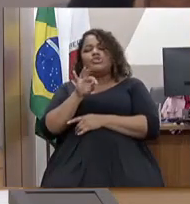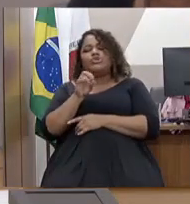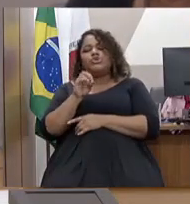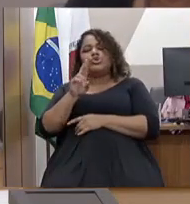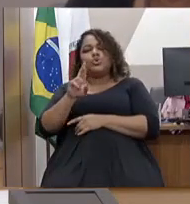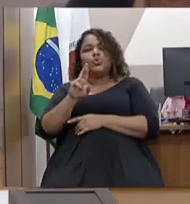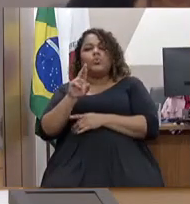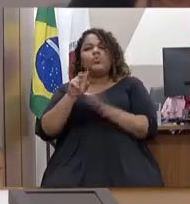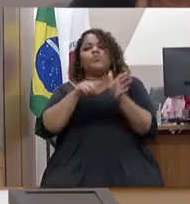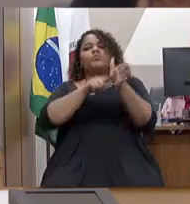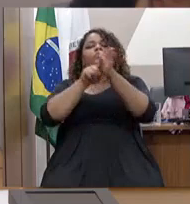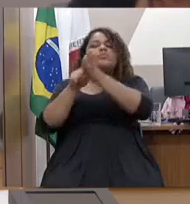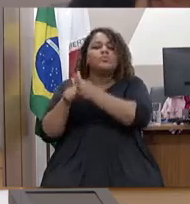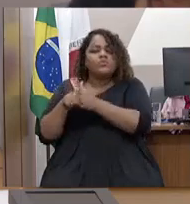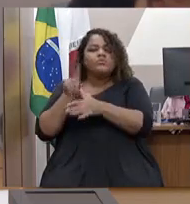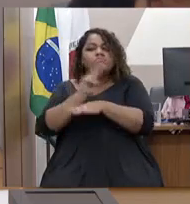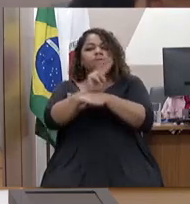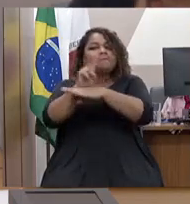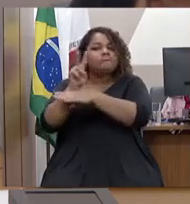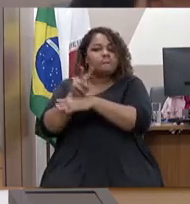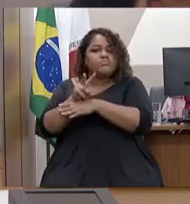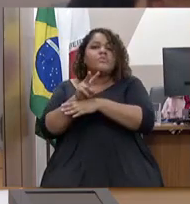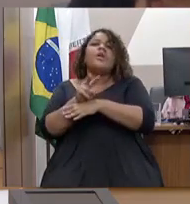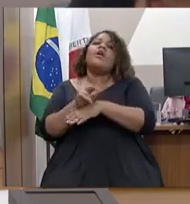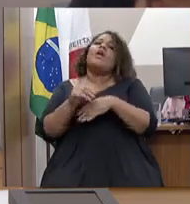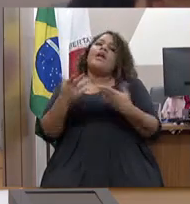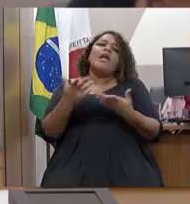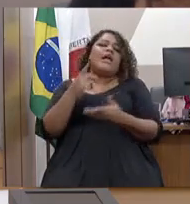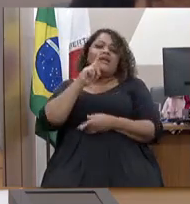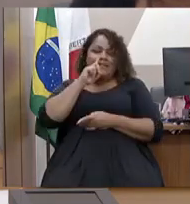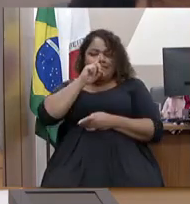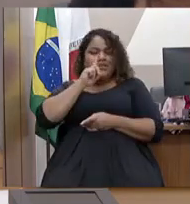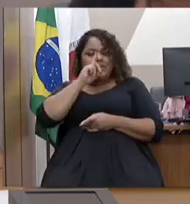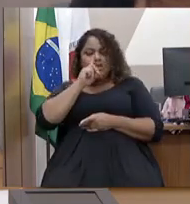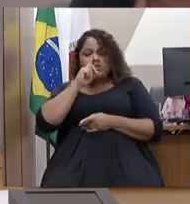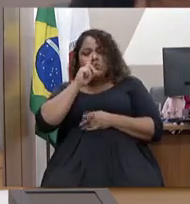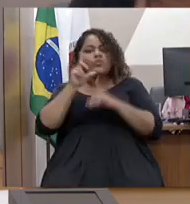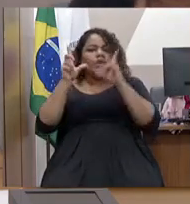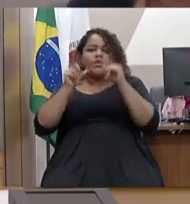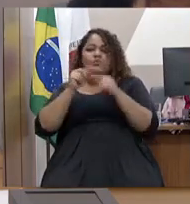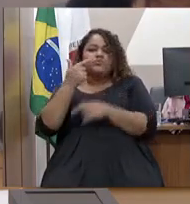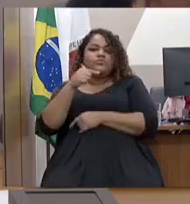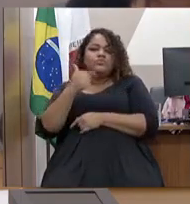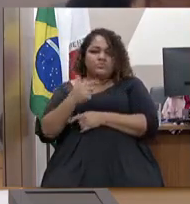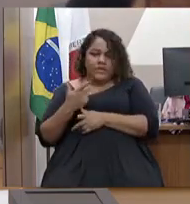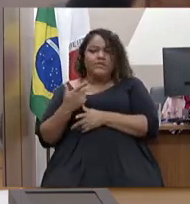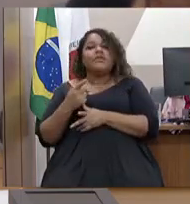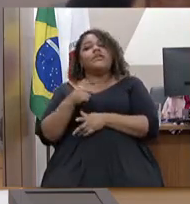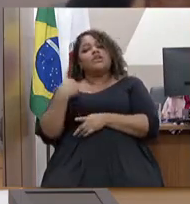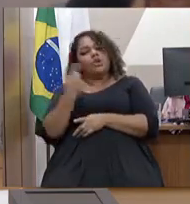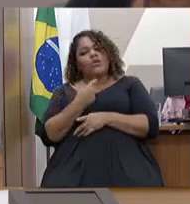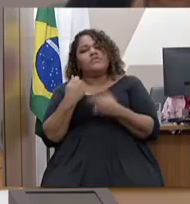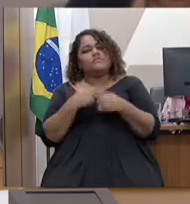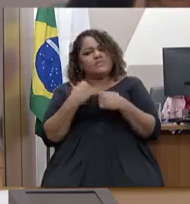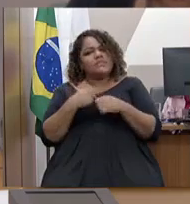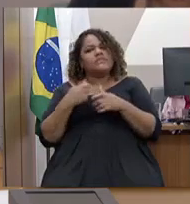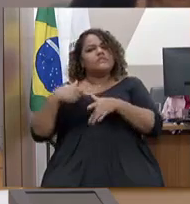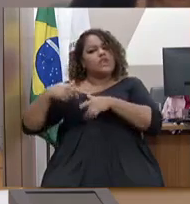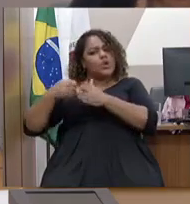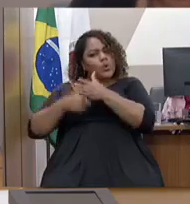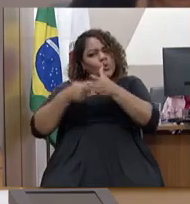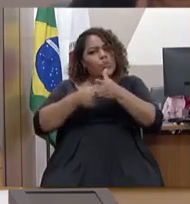e isso é que é o mais importante que a gente deveria brigar muito para que as instituições públicas tivessem condições